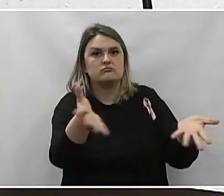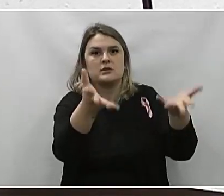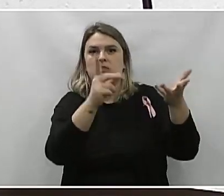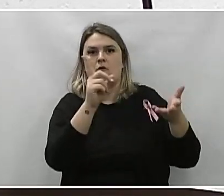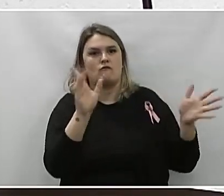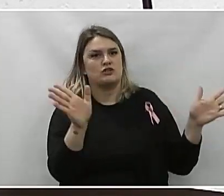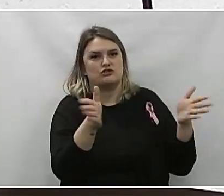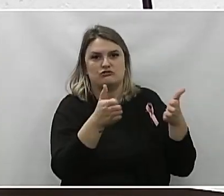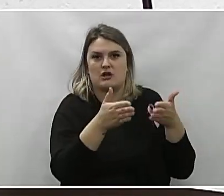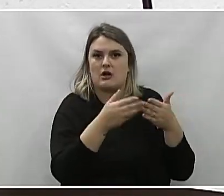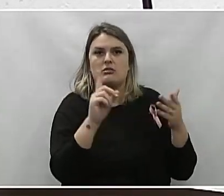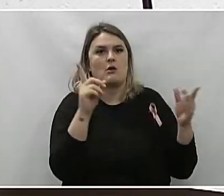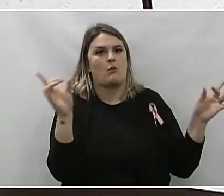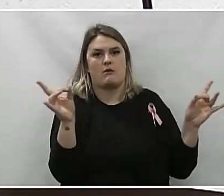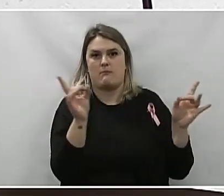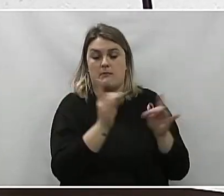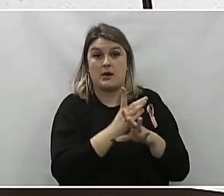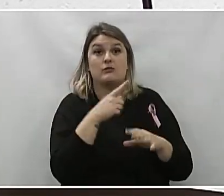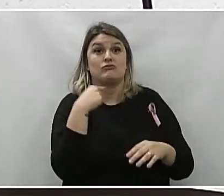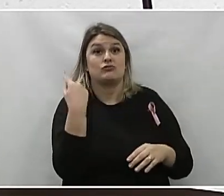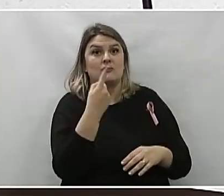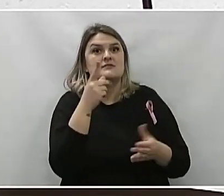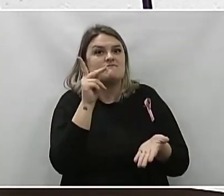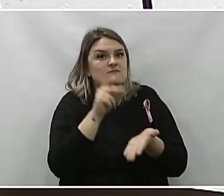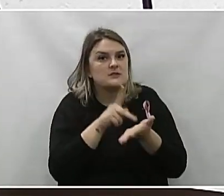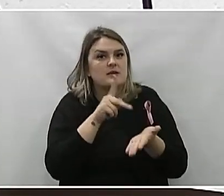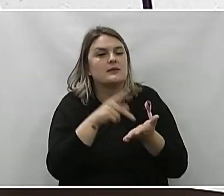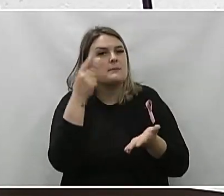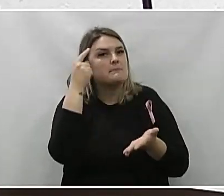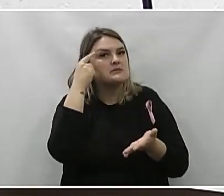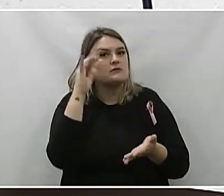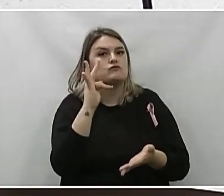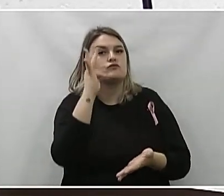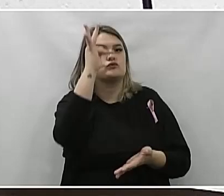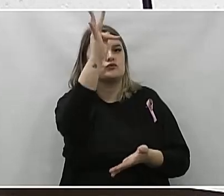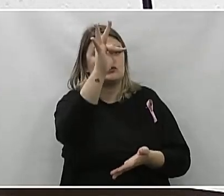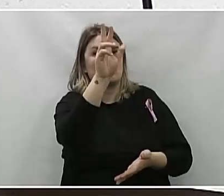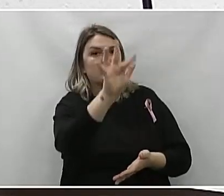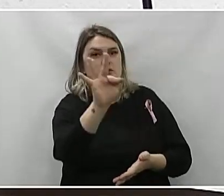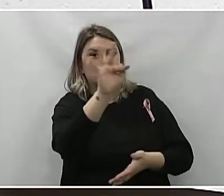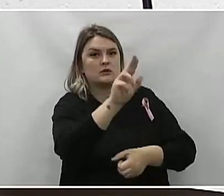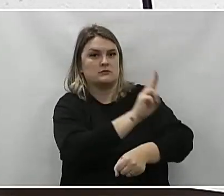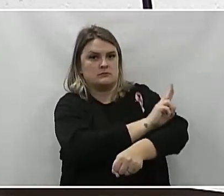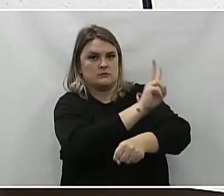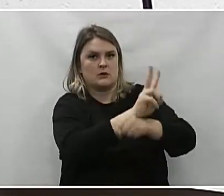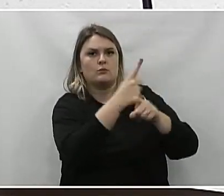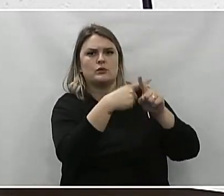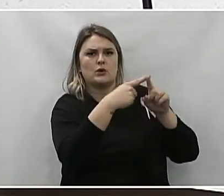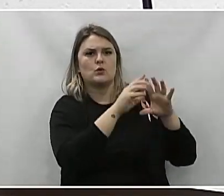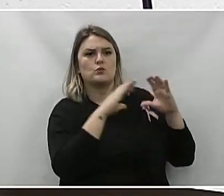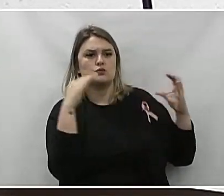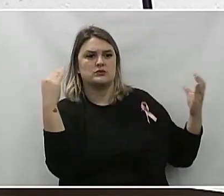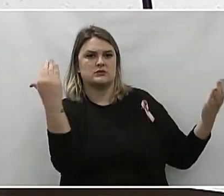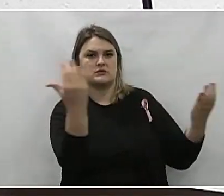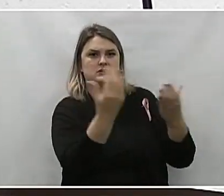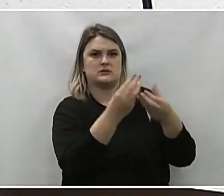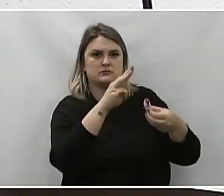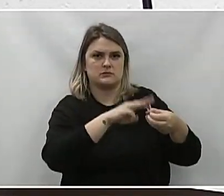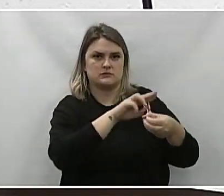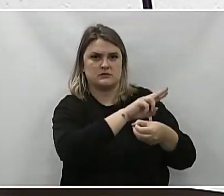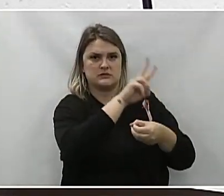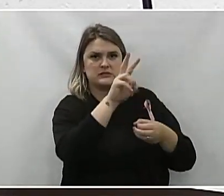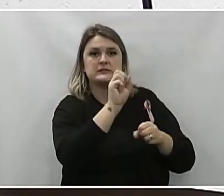acabe para que a gente realmente deu um futuro que ela merece que toda a comunidade de União da Vitória